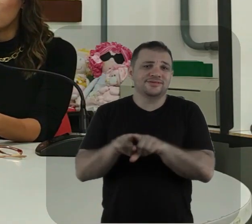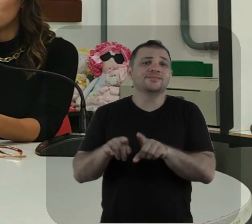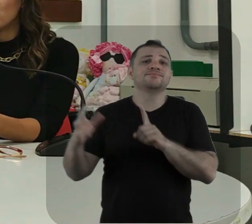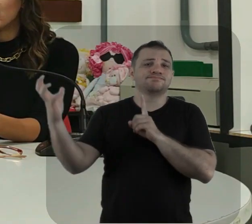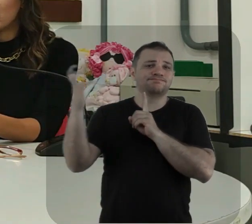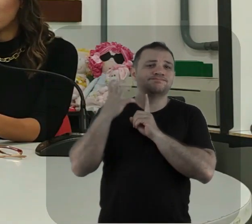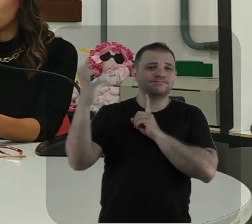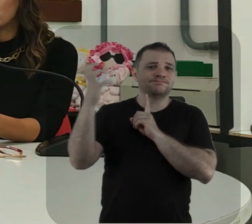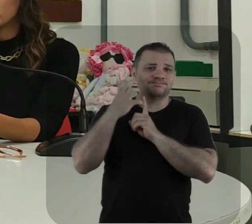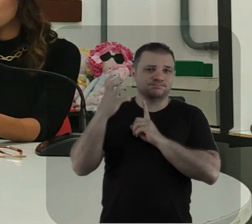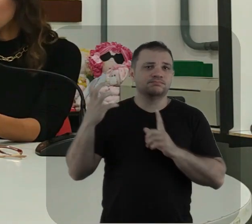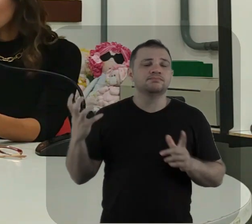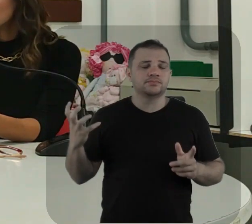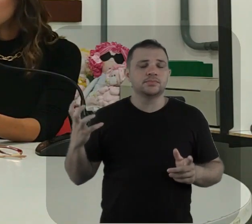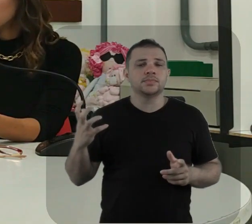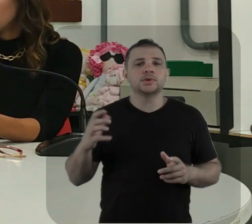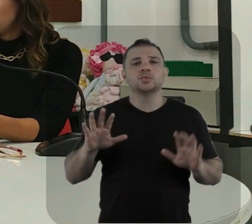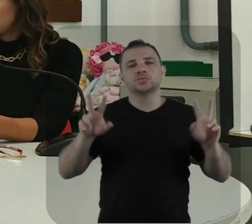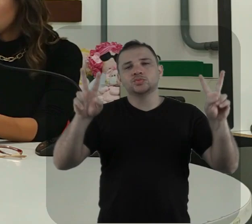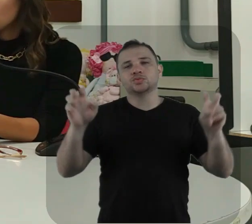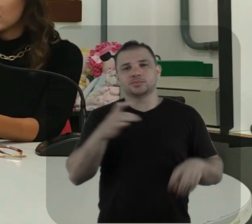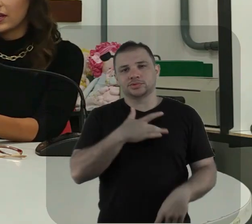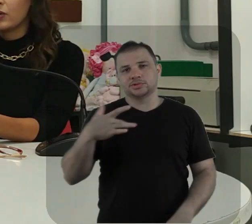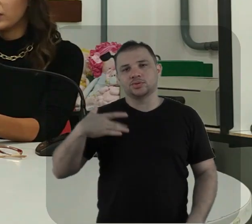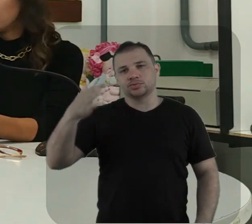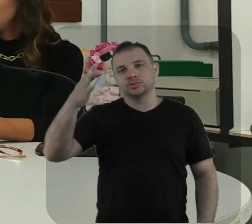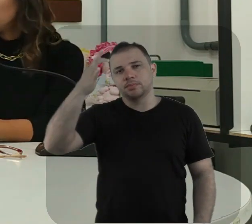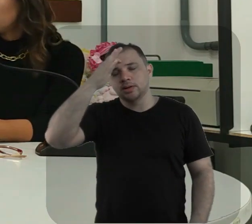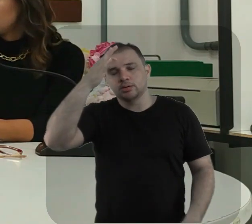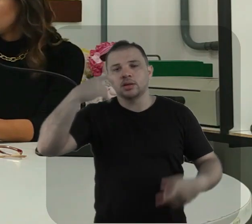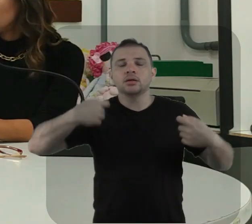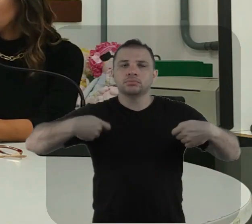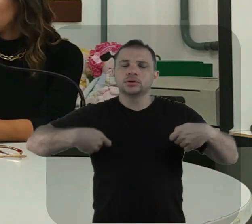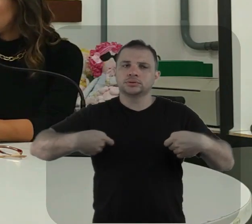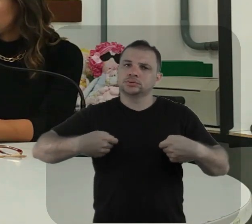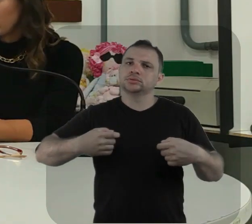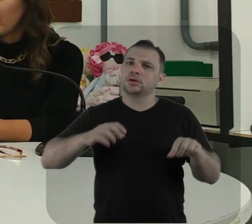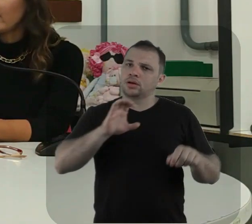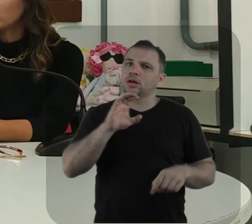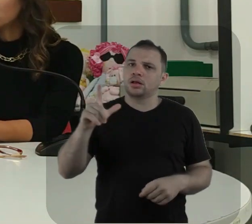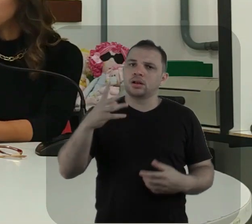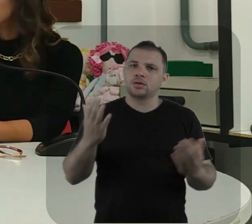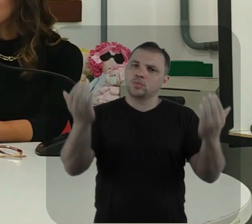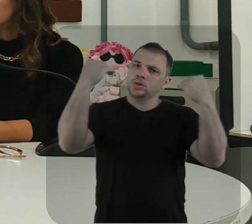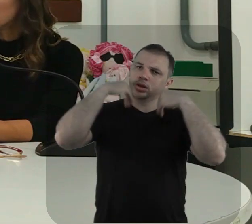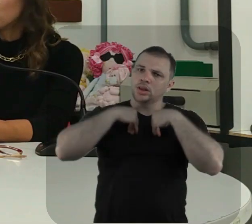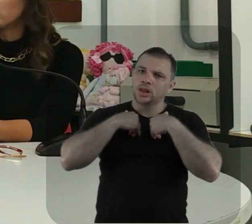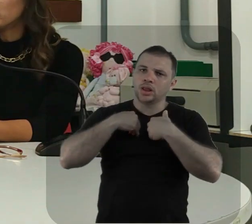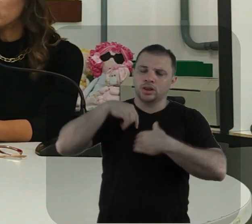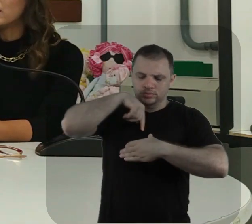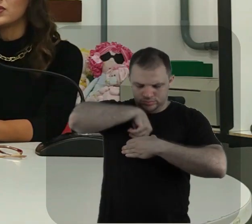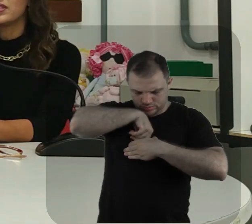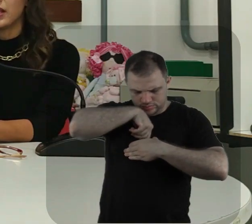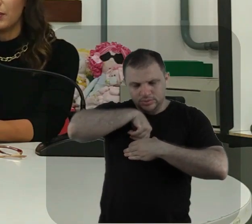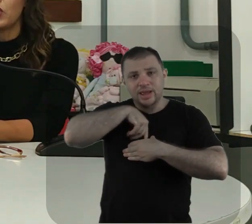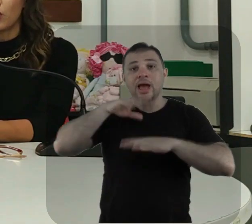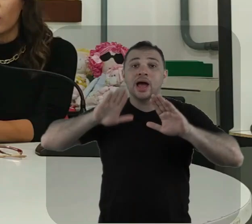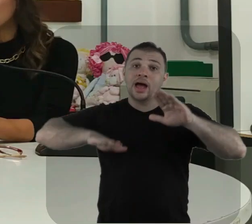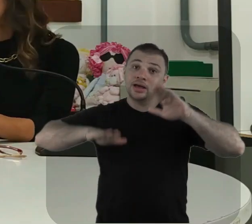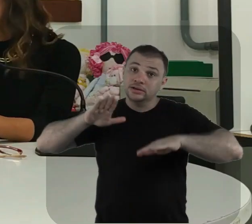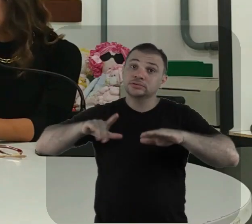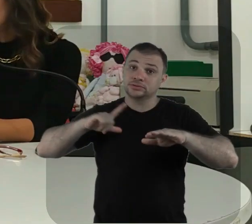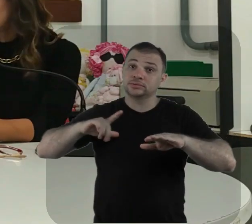fala em saúde mental, é lógico que é preciso considerar o que tem de intrínseco, o que tem de interno, o que tem de componente ali, às vezes